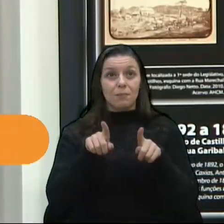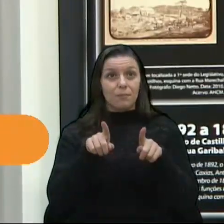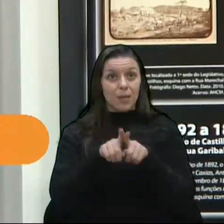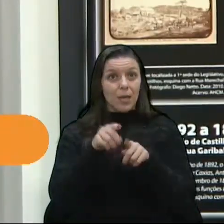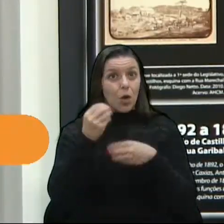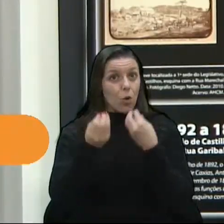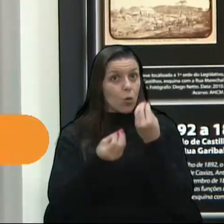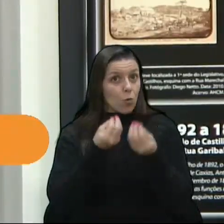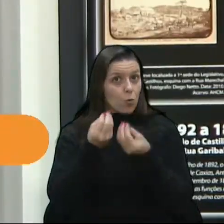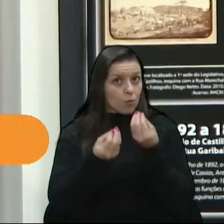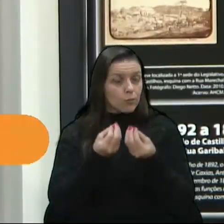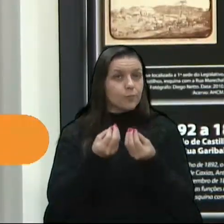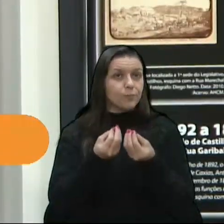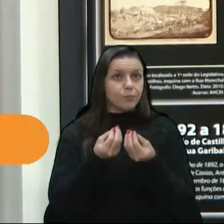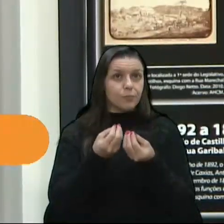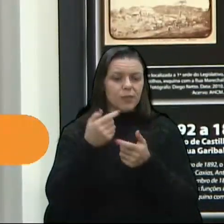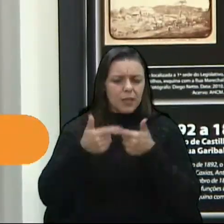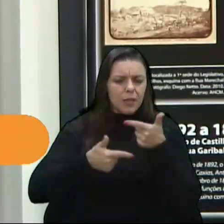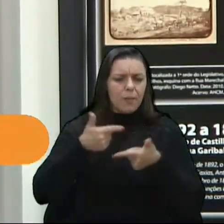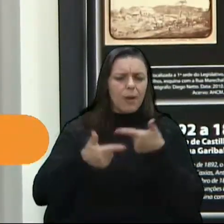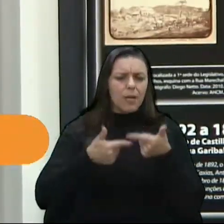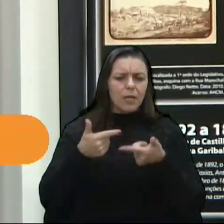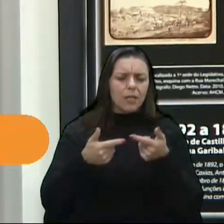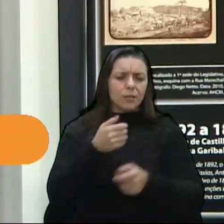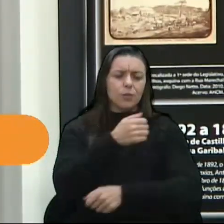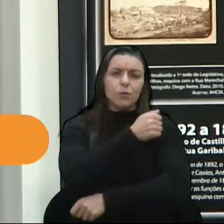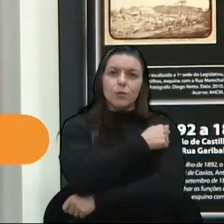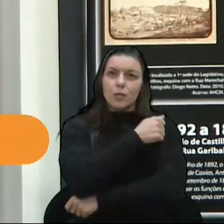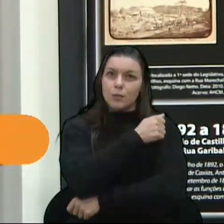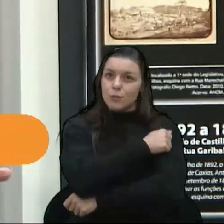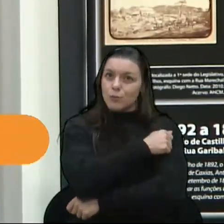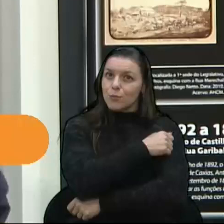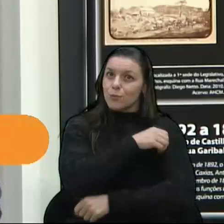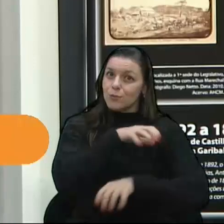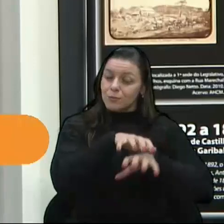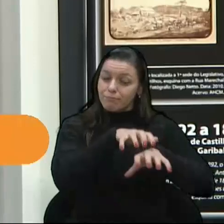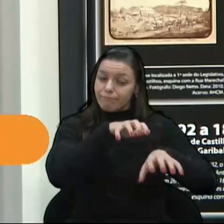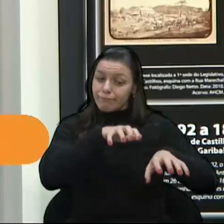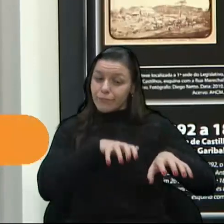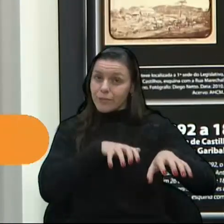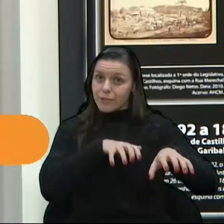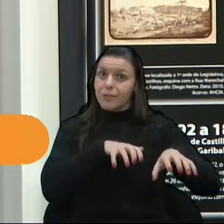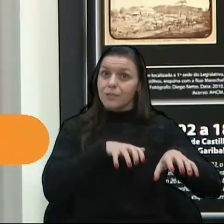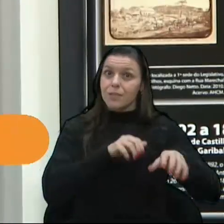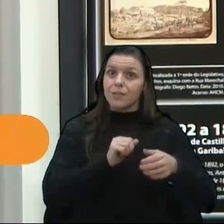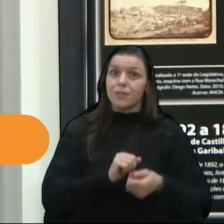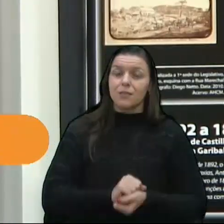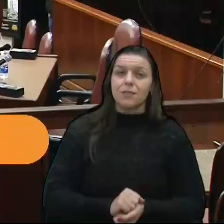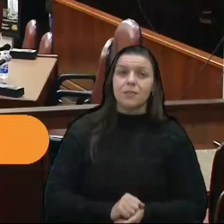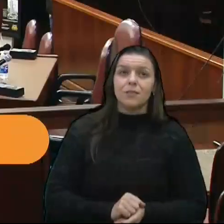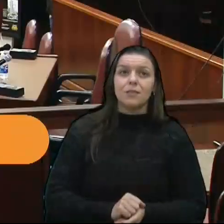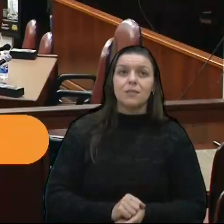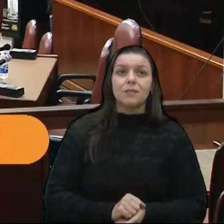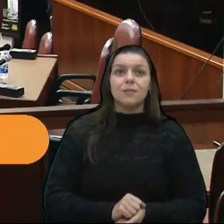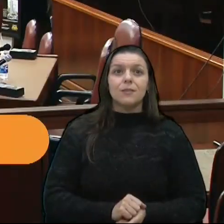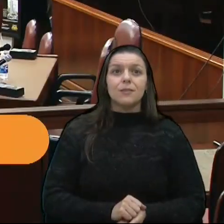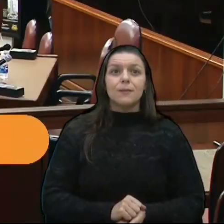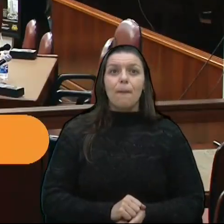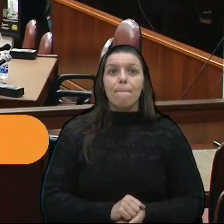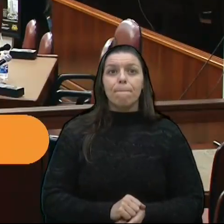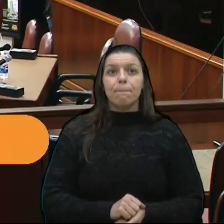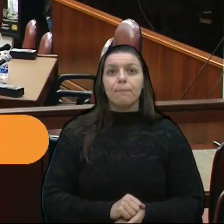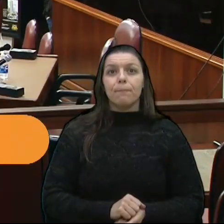Como ele está trabalhando com seus alunos, claro que à distância, eu imagino, né, Alexandre? Essa